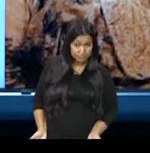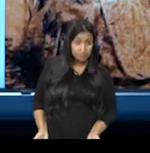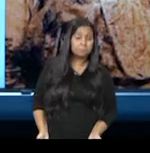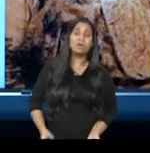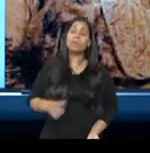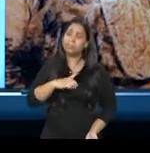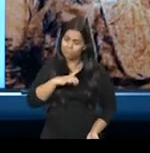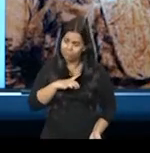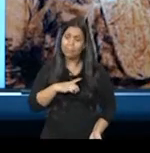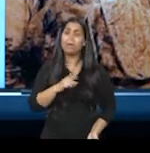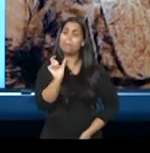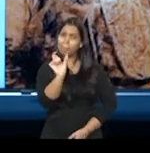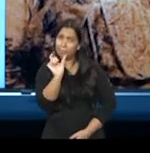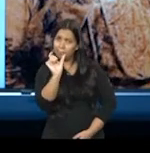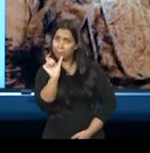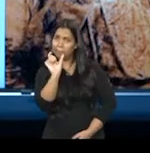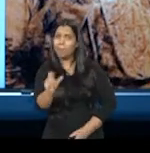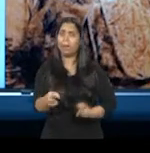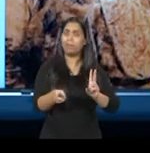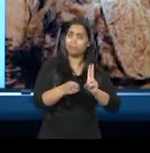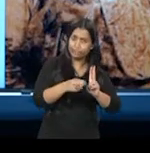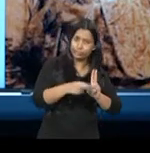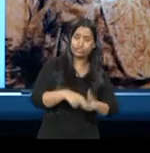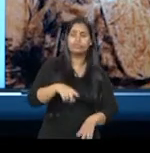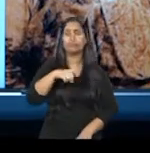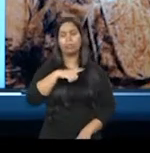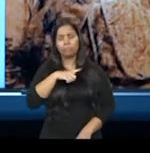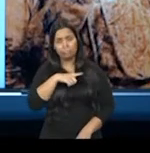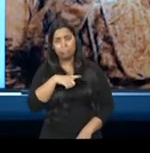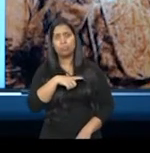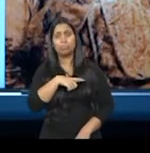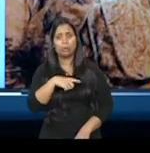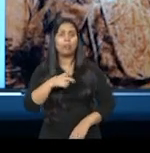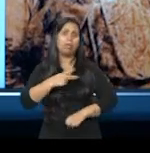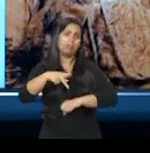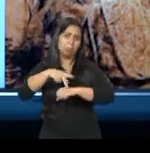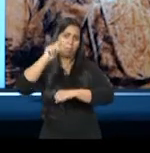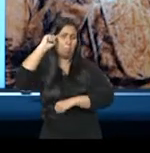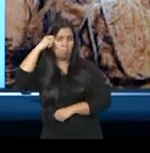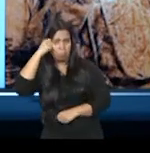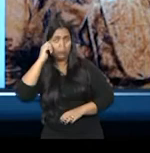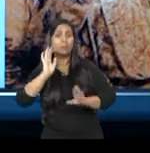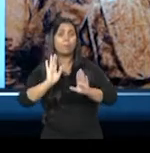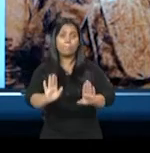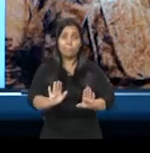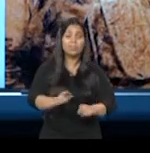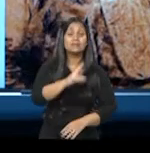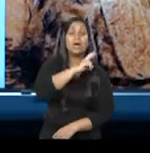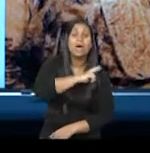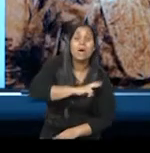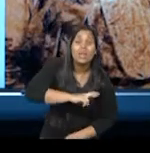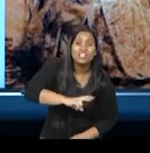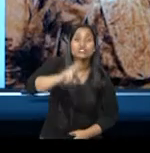palavras indígenas, palavras africanas, é o idioma que o português trouxe. A religião oficial do Brasil durante muito tempo